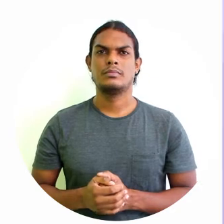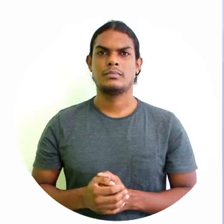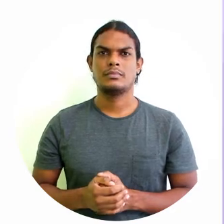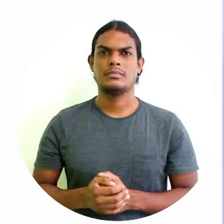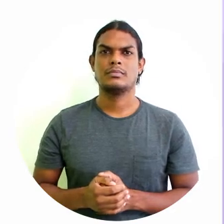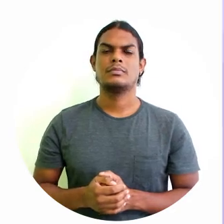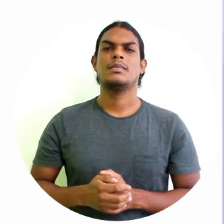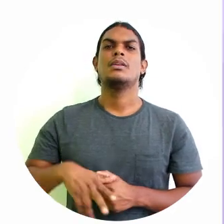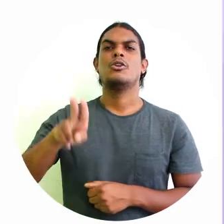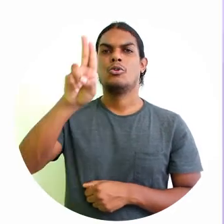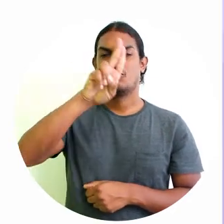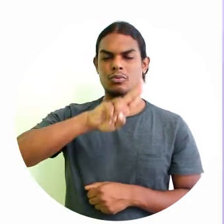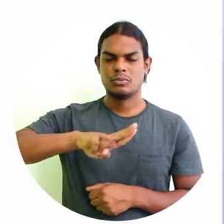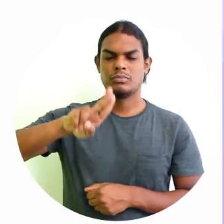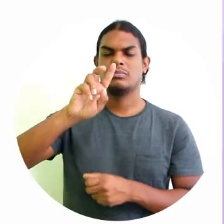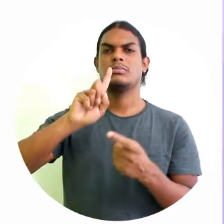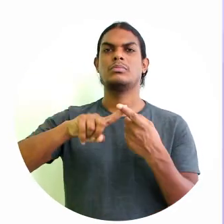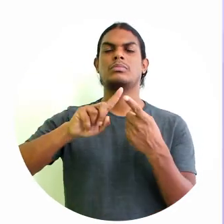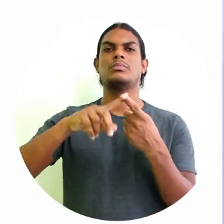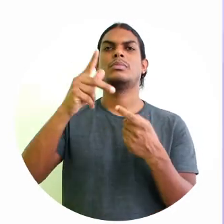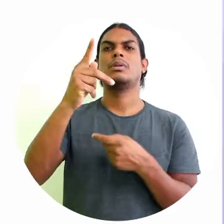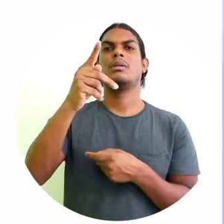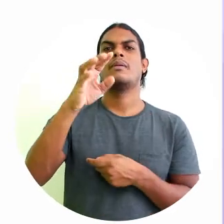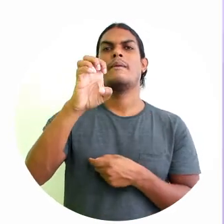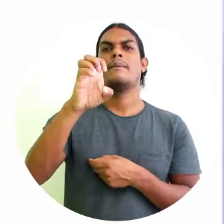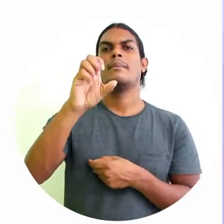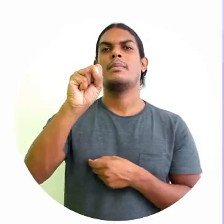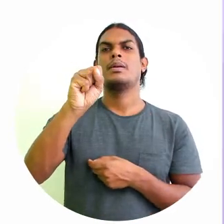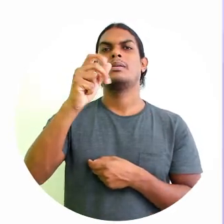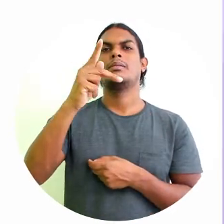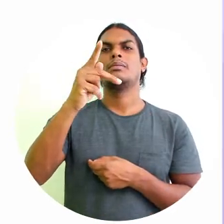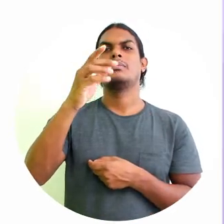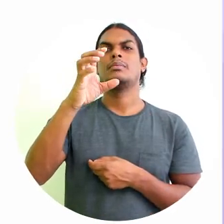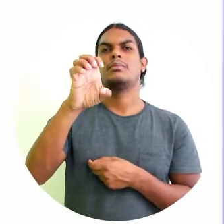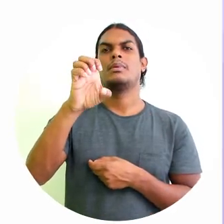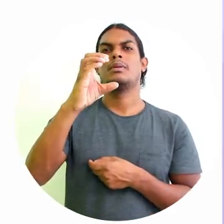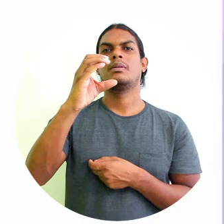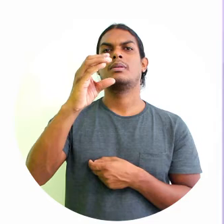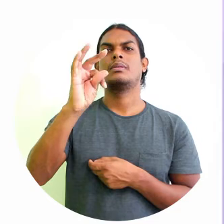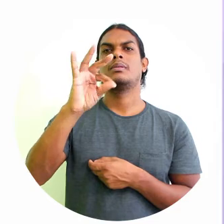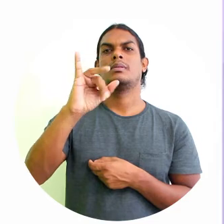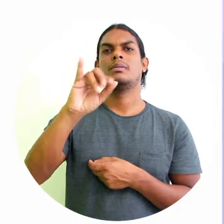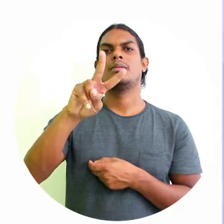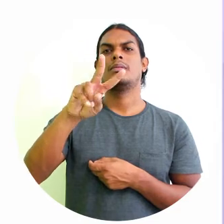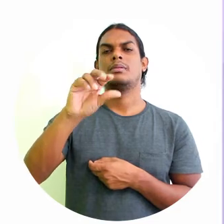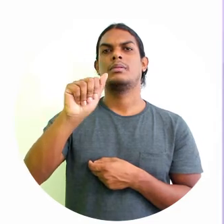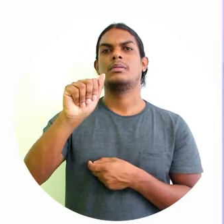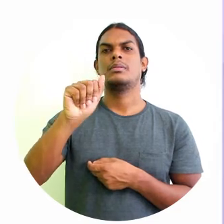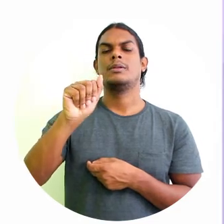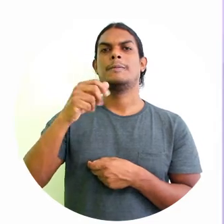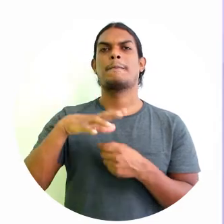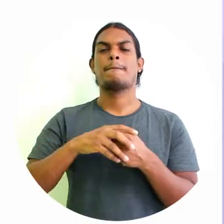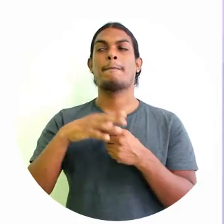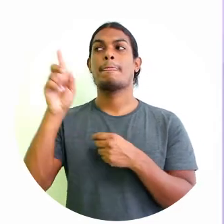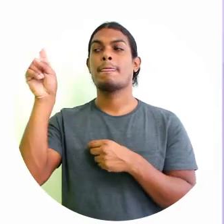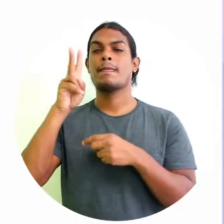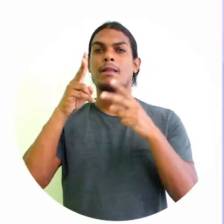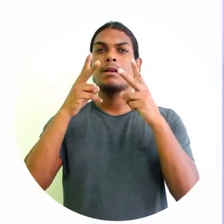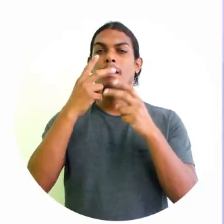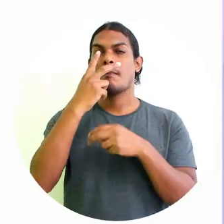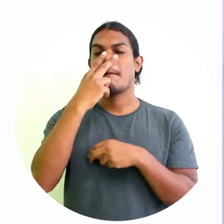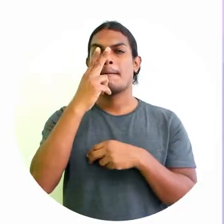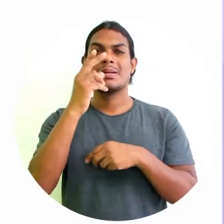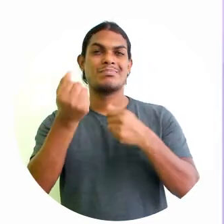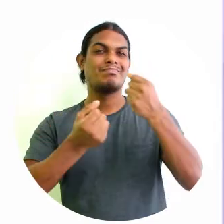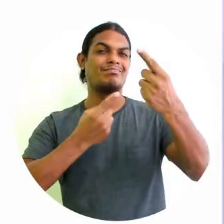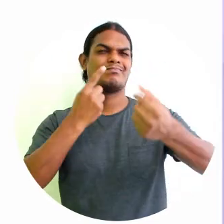essa questão da perspectiva. Se eu observo a escada, tem uma hora que parece que eu estou subindo, mas